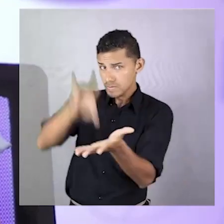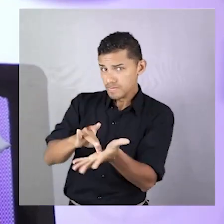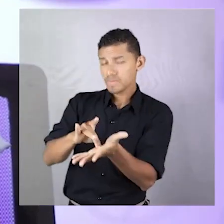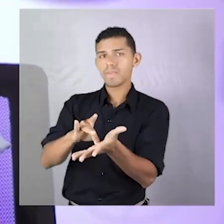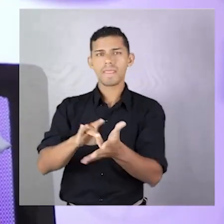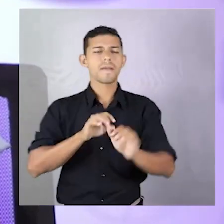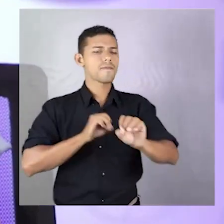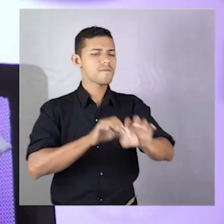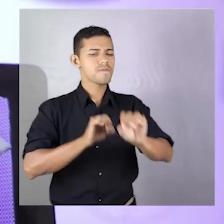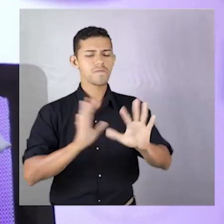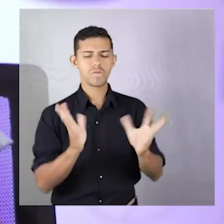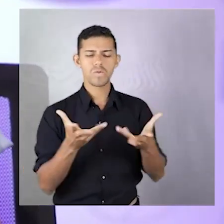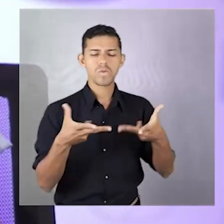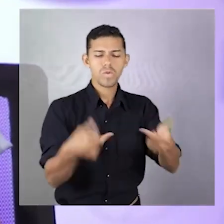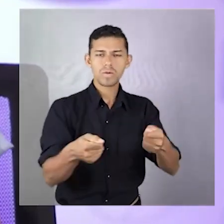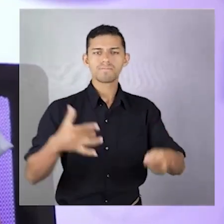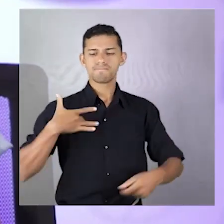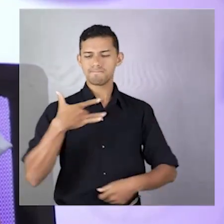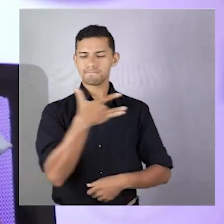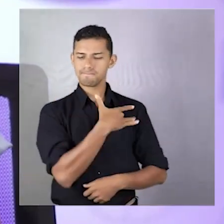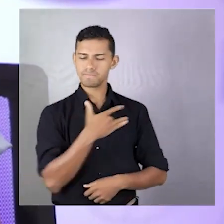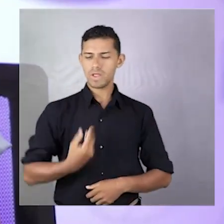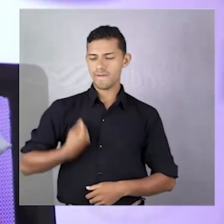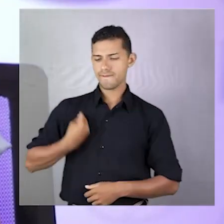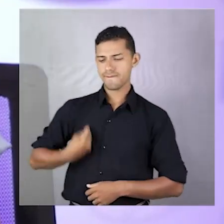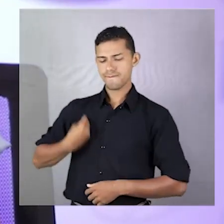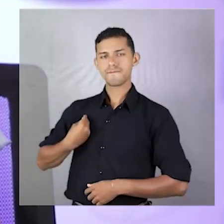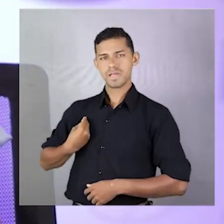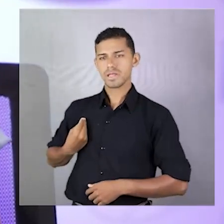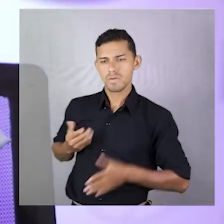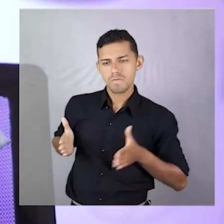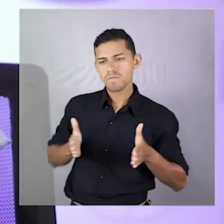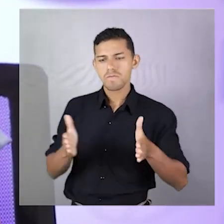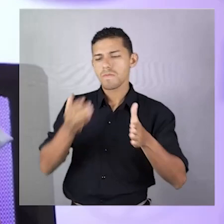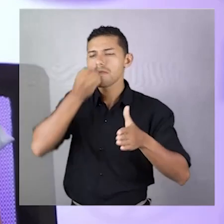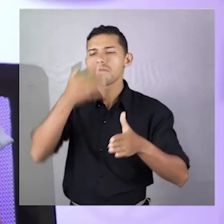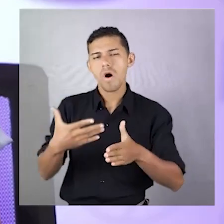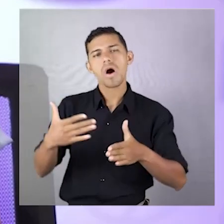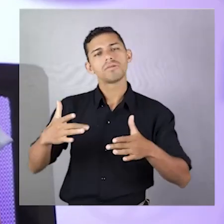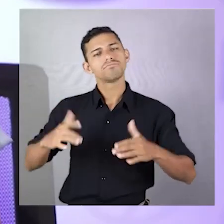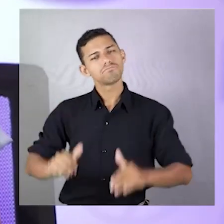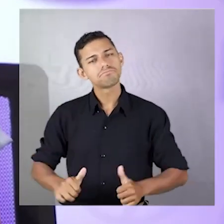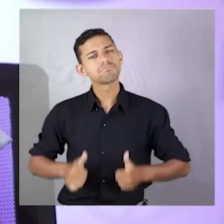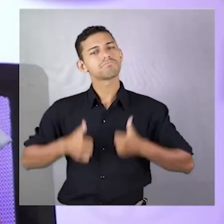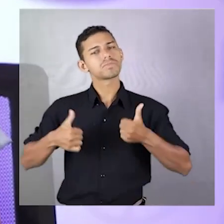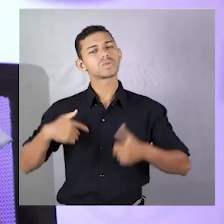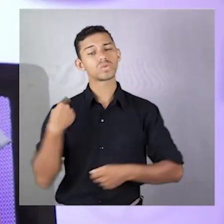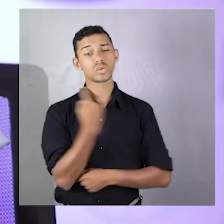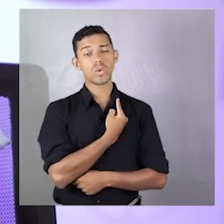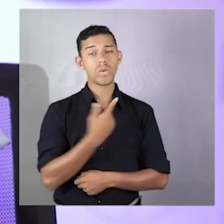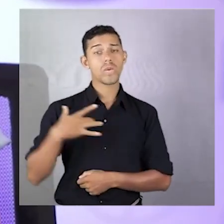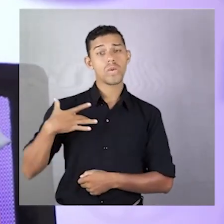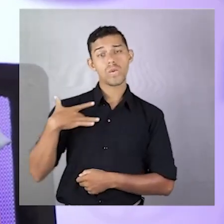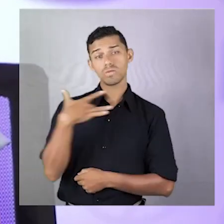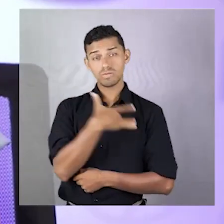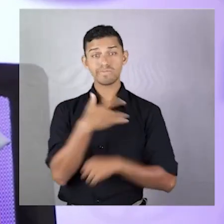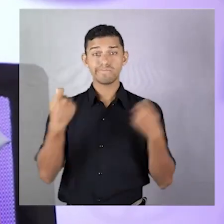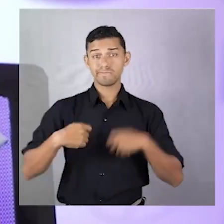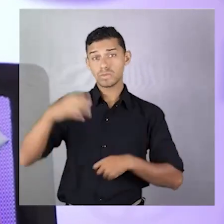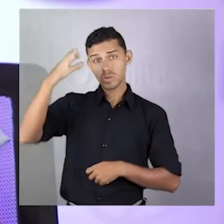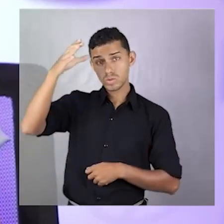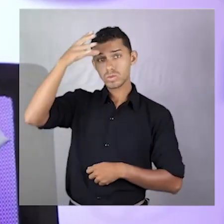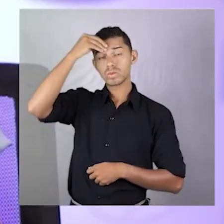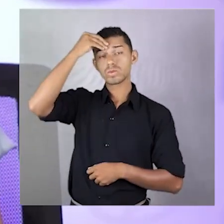base da saúde e do bem-estar. Para levarmos uma vida produtiva e saudável, todos nós devemos ter o conhecimento necessário